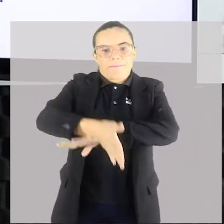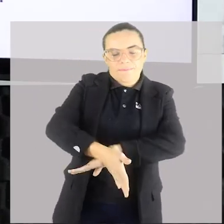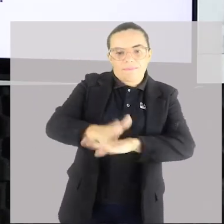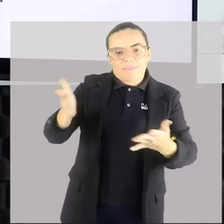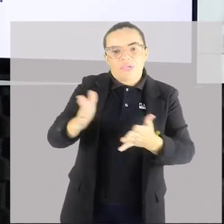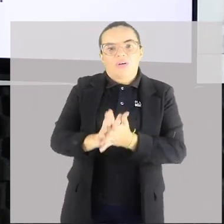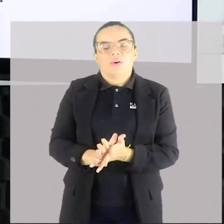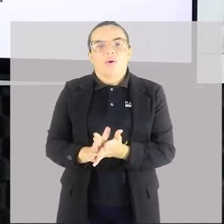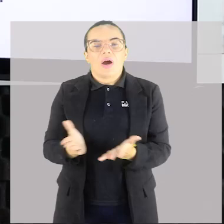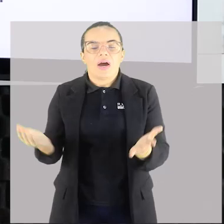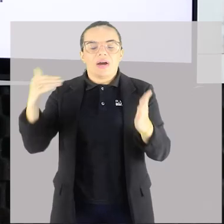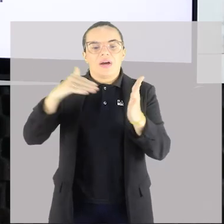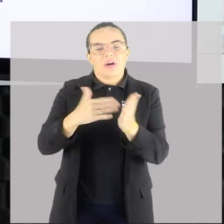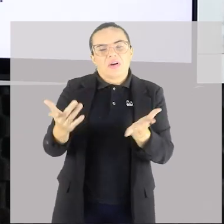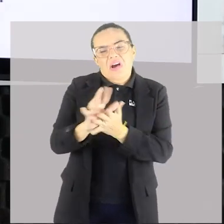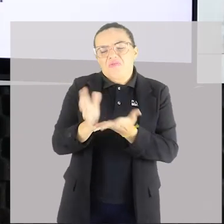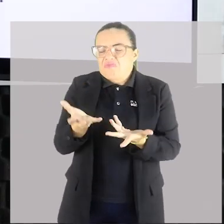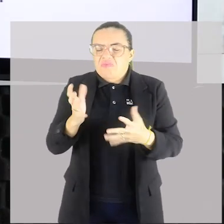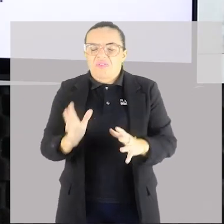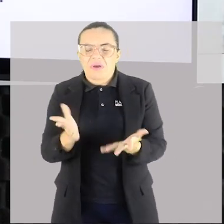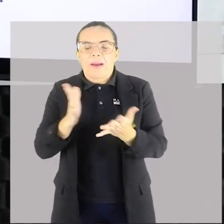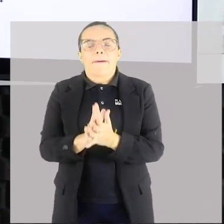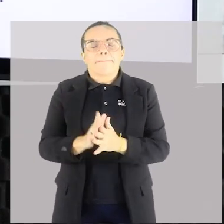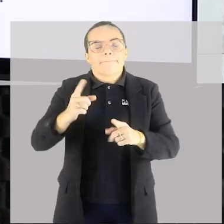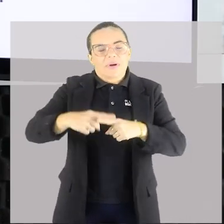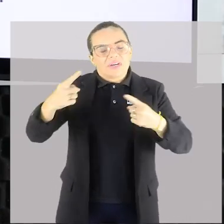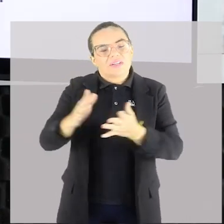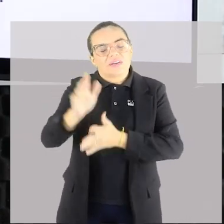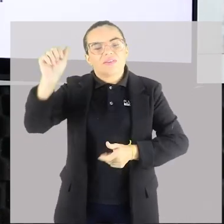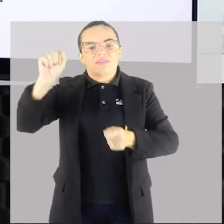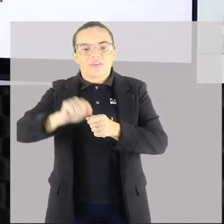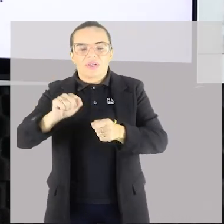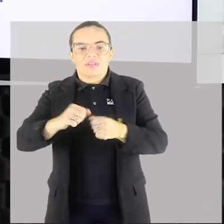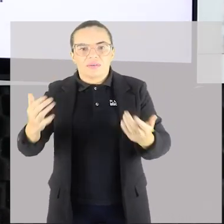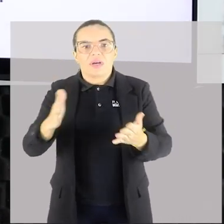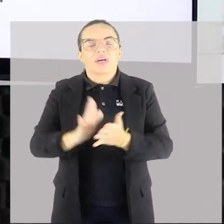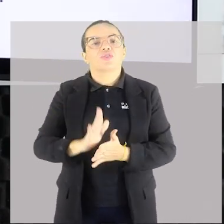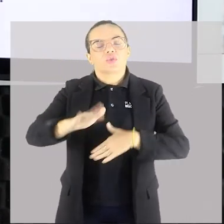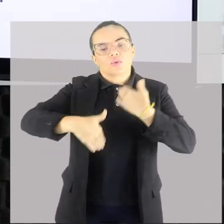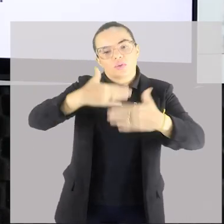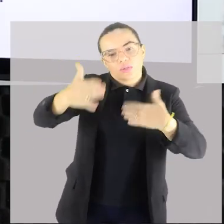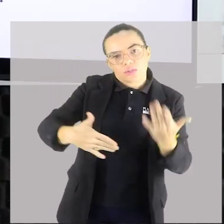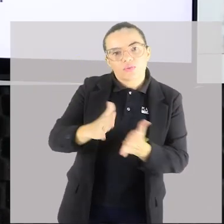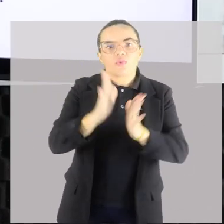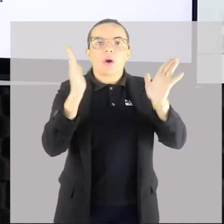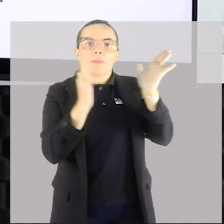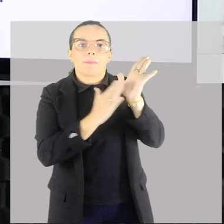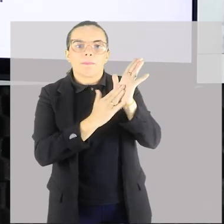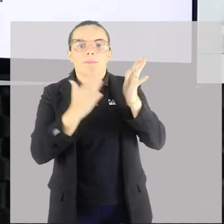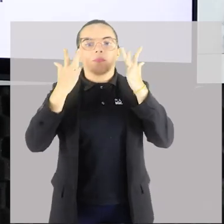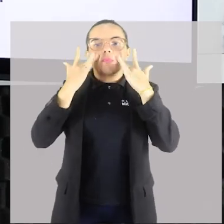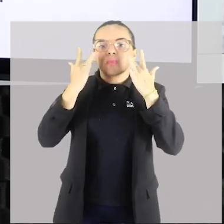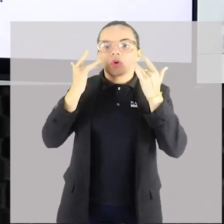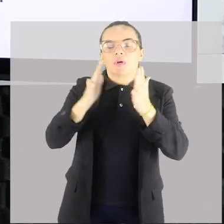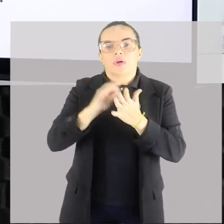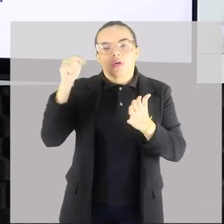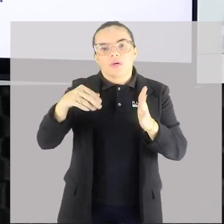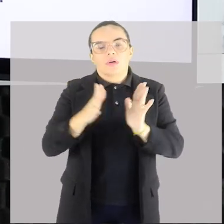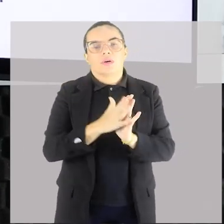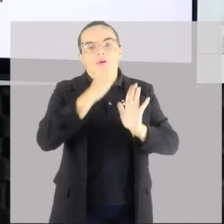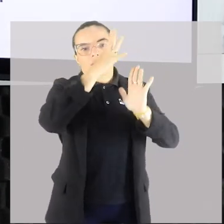não participar já faz parte do processo, se for a proposta do artista. E ele funciona como roteiro